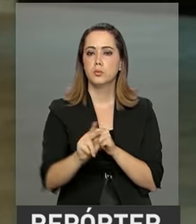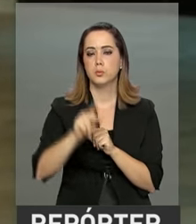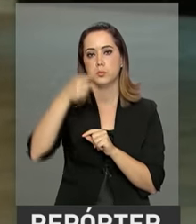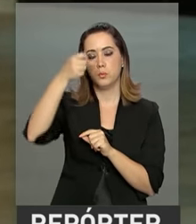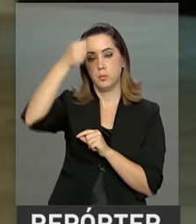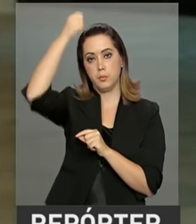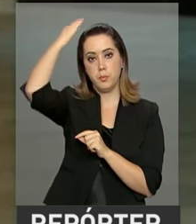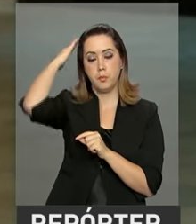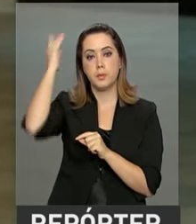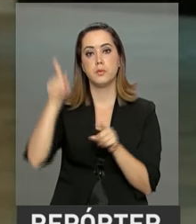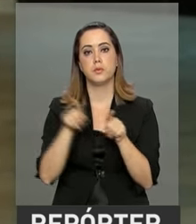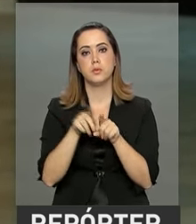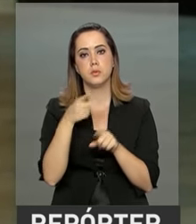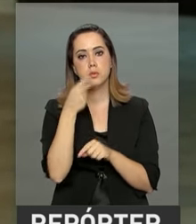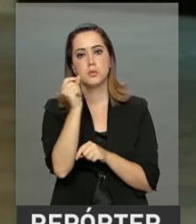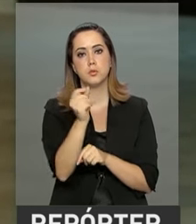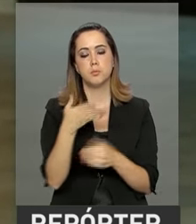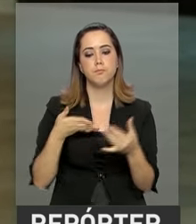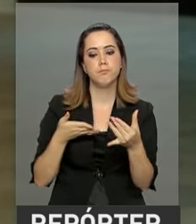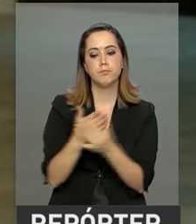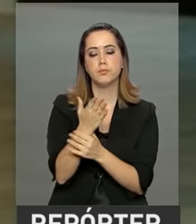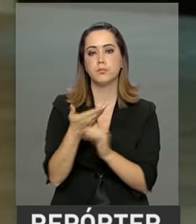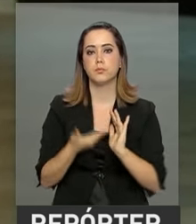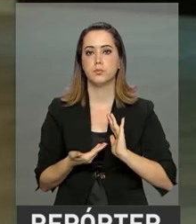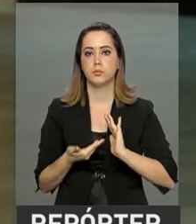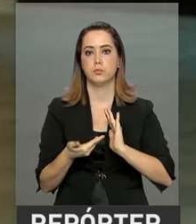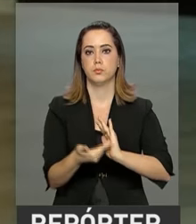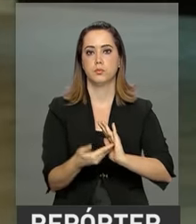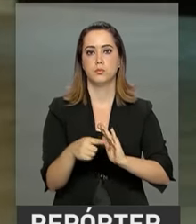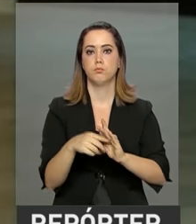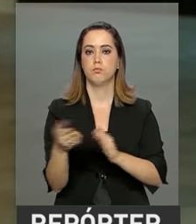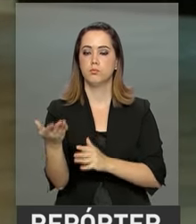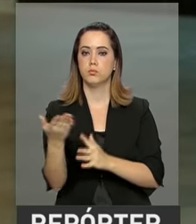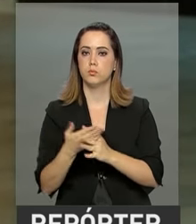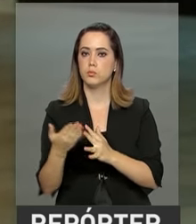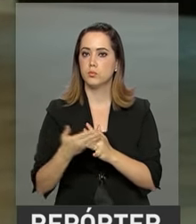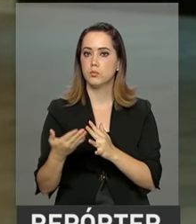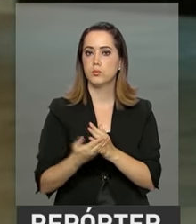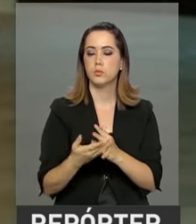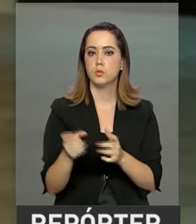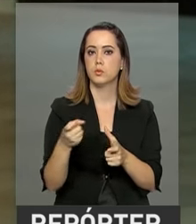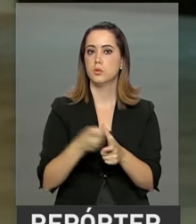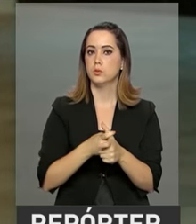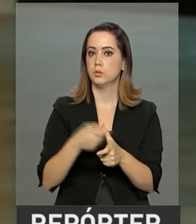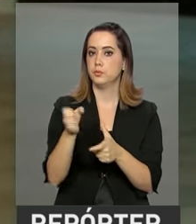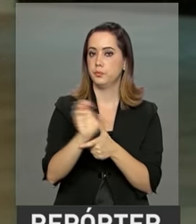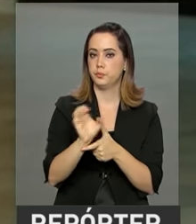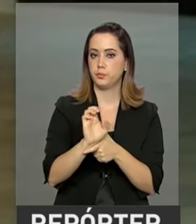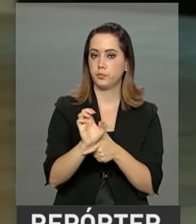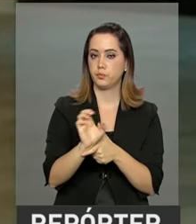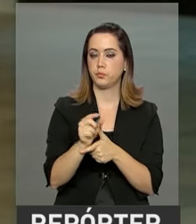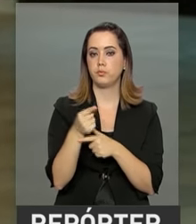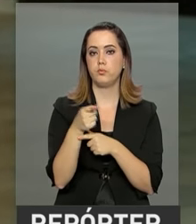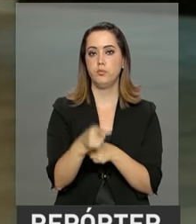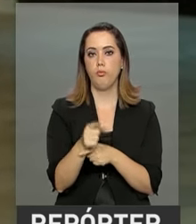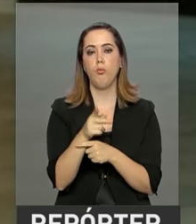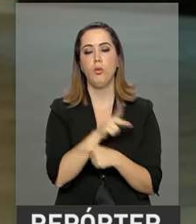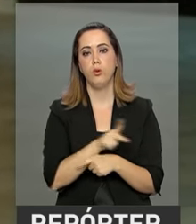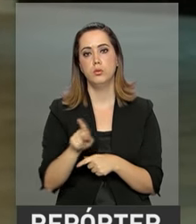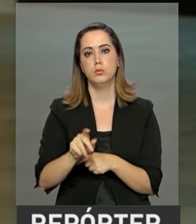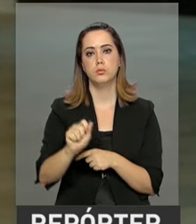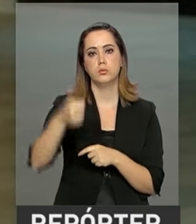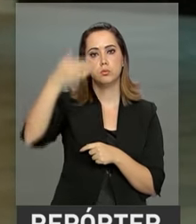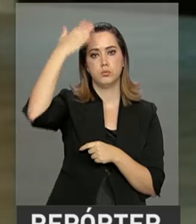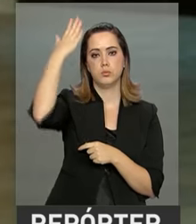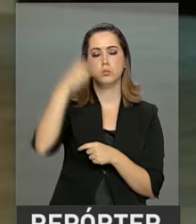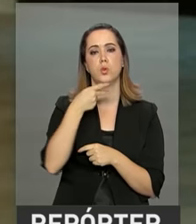aprovação pela Câmara dos Deputados do projeto de lei que renegocia a dívida dos estados com a União. O presidente